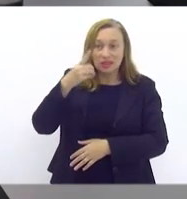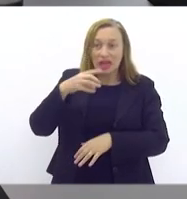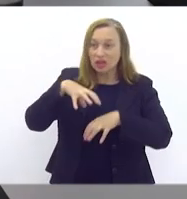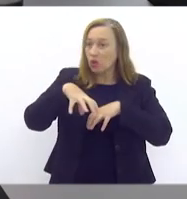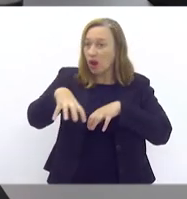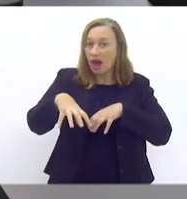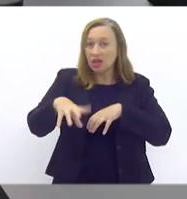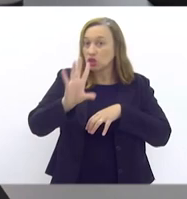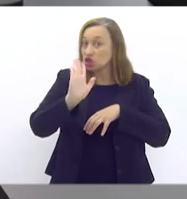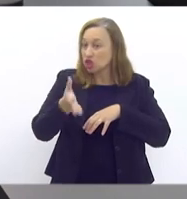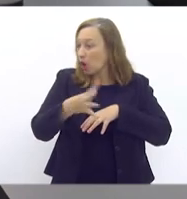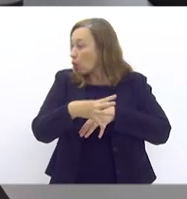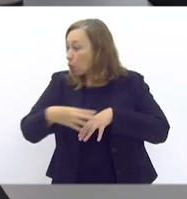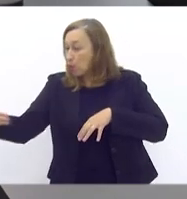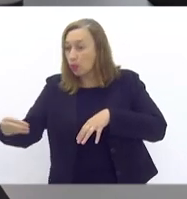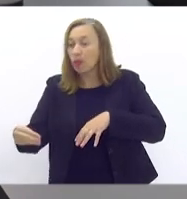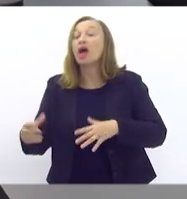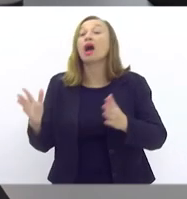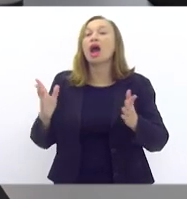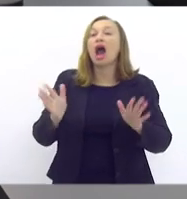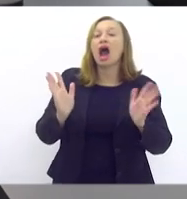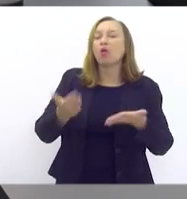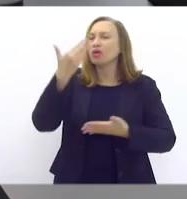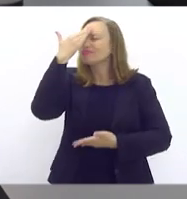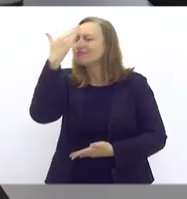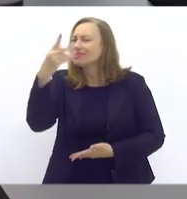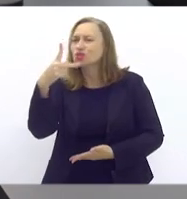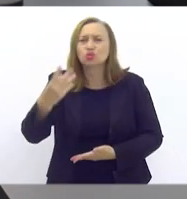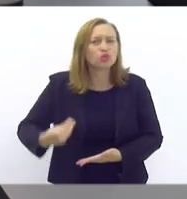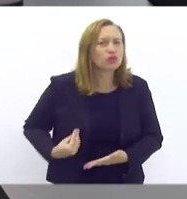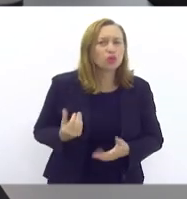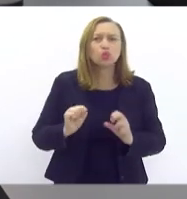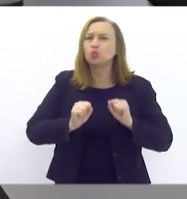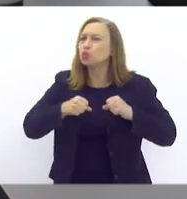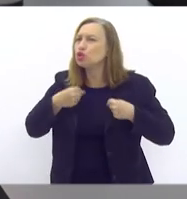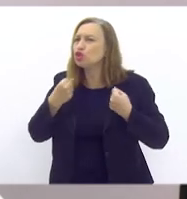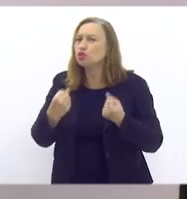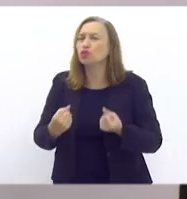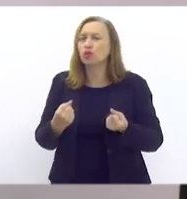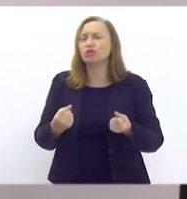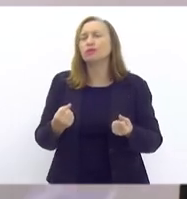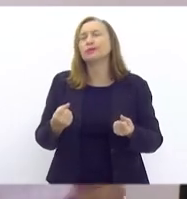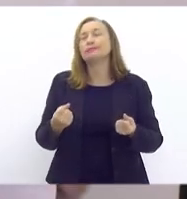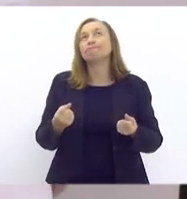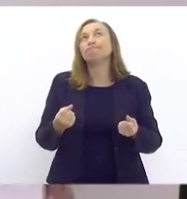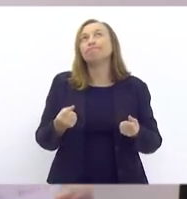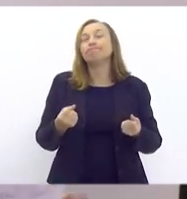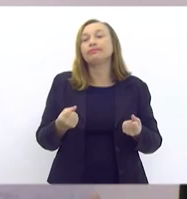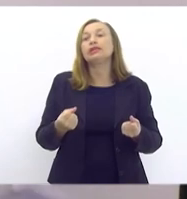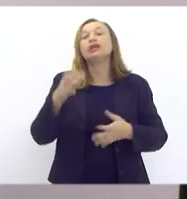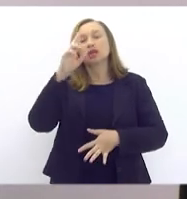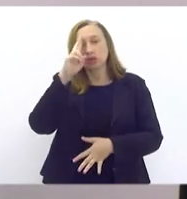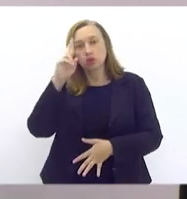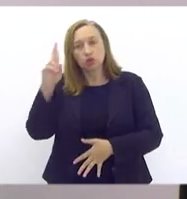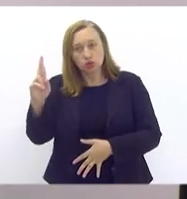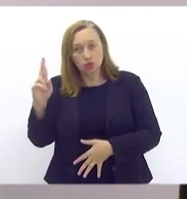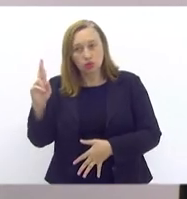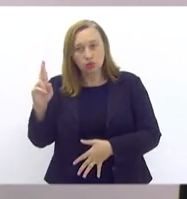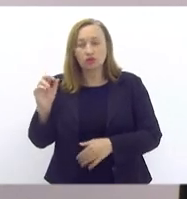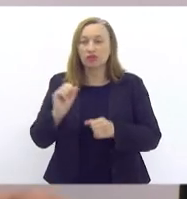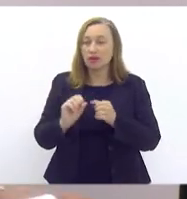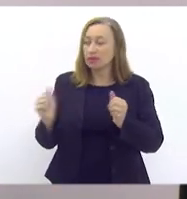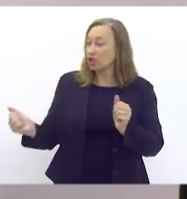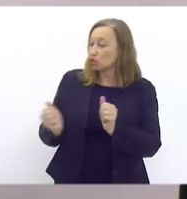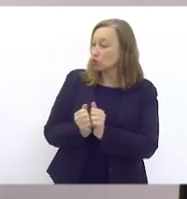mais online mas quero agradecer a sua presença e o esforço que os senhores fizeram para estar